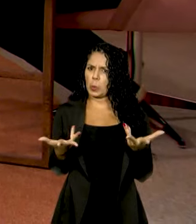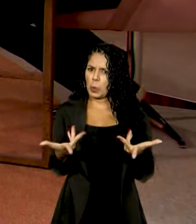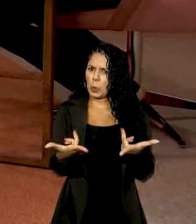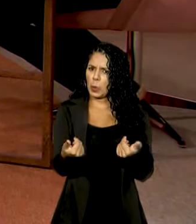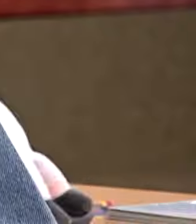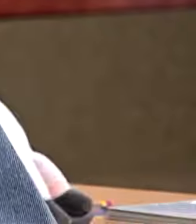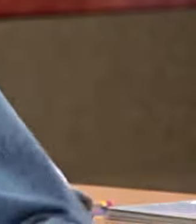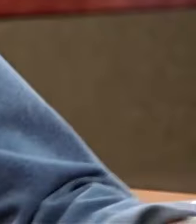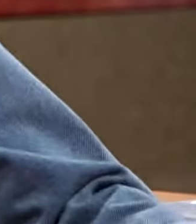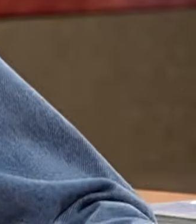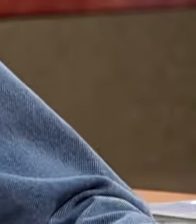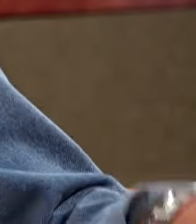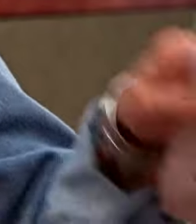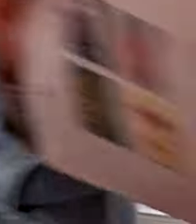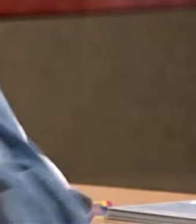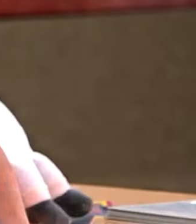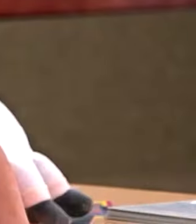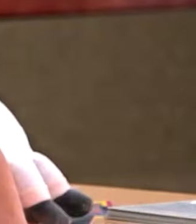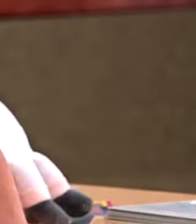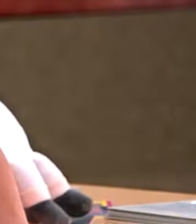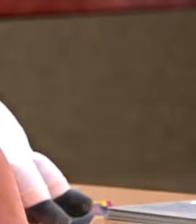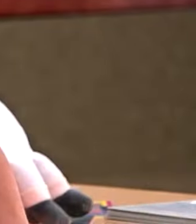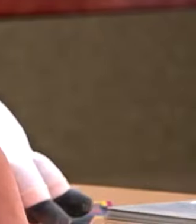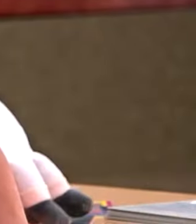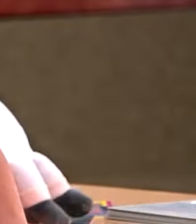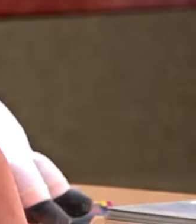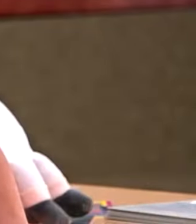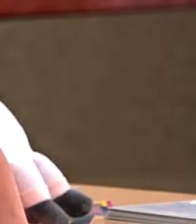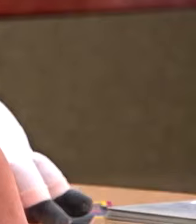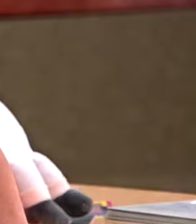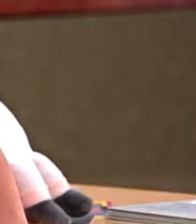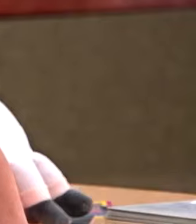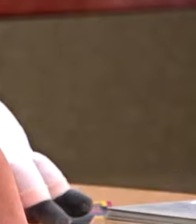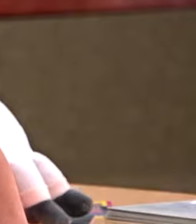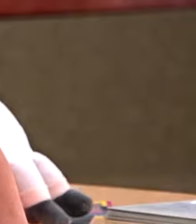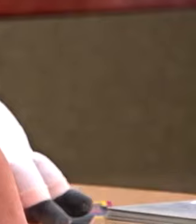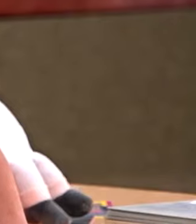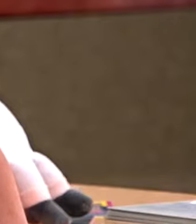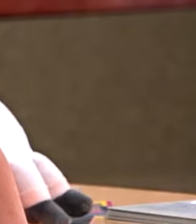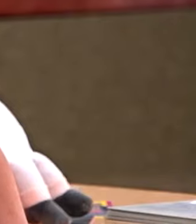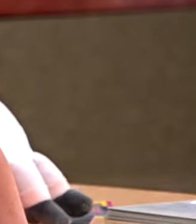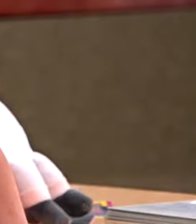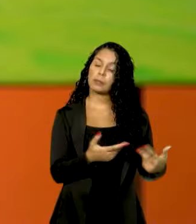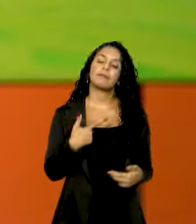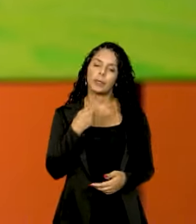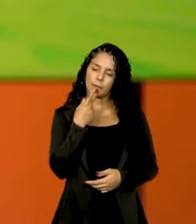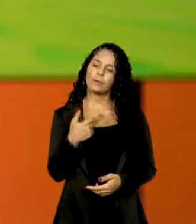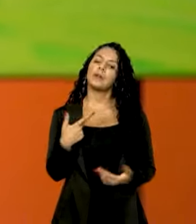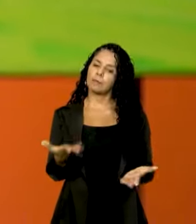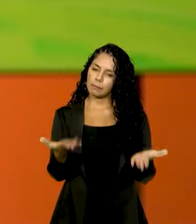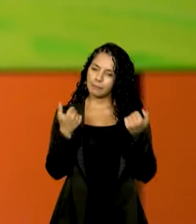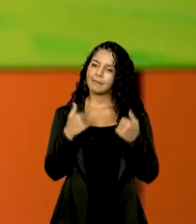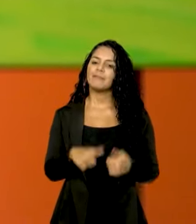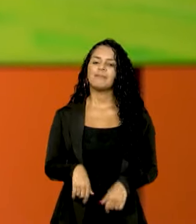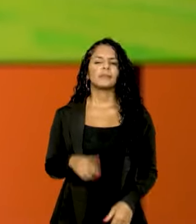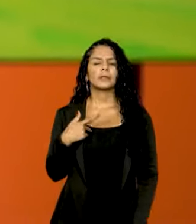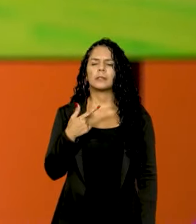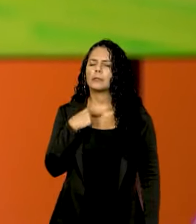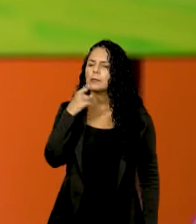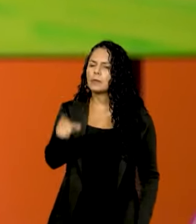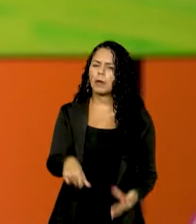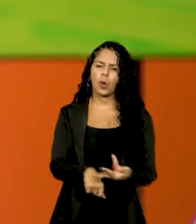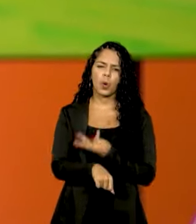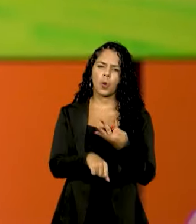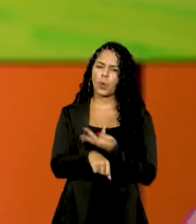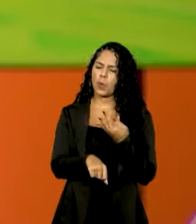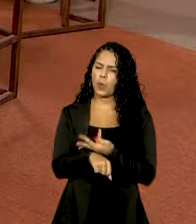qualidade, eu não tenho dinheiro. Porque vou ter que vender um apartamento para editar isso. Aí ele falou, vamos sim. Aí eu falei, mas eu não aguento mais.